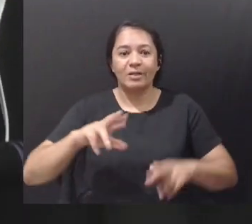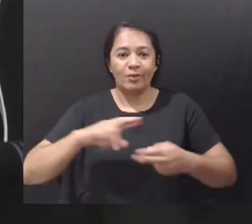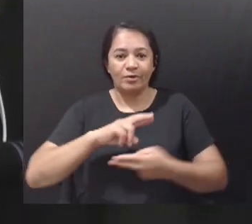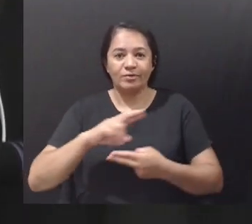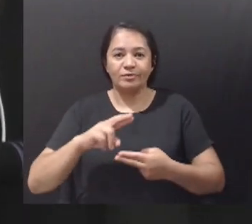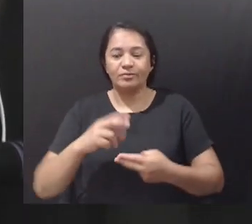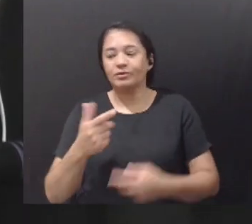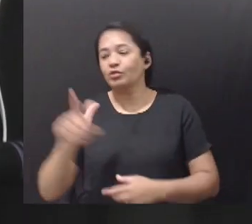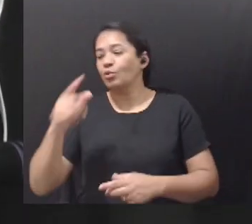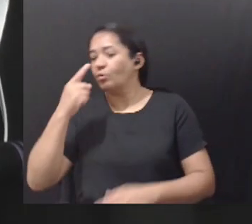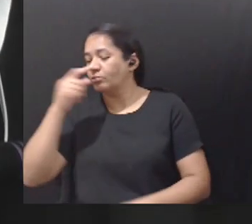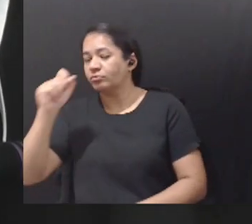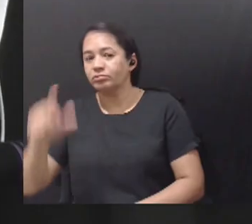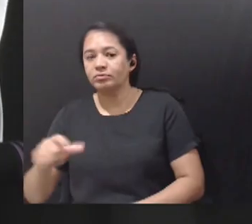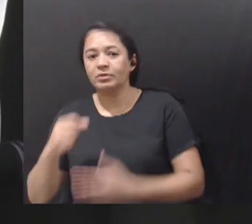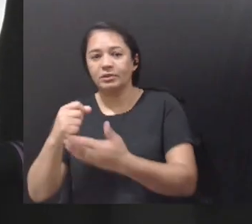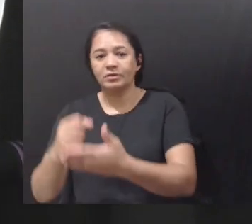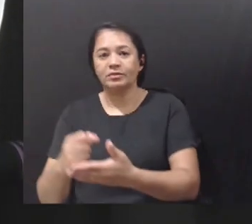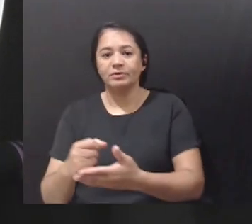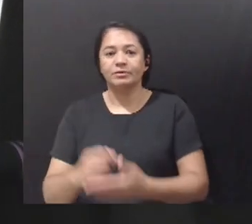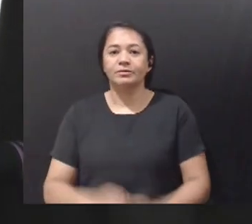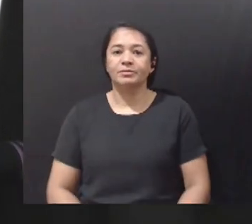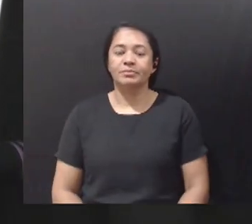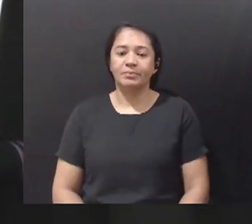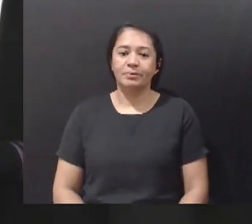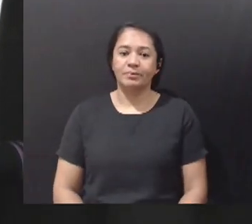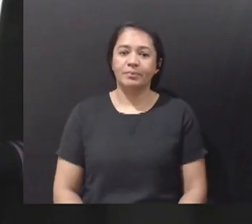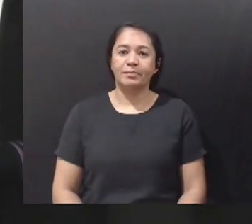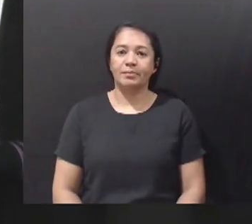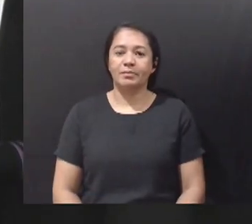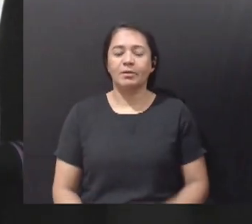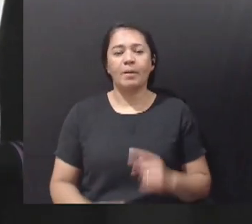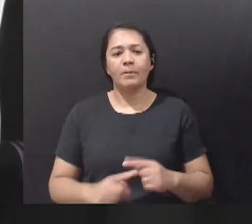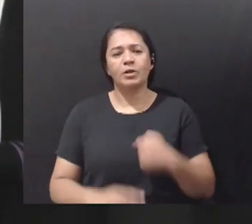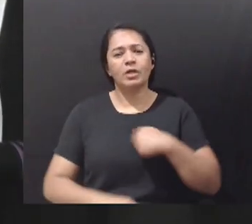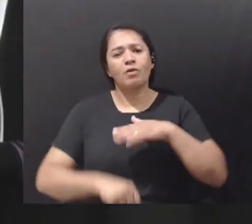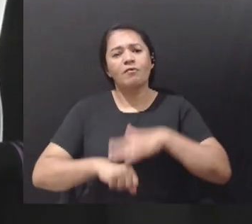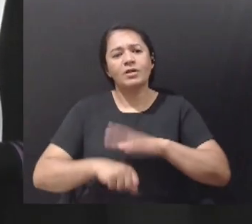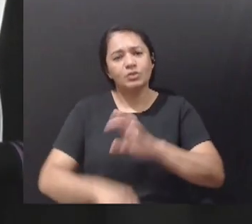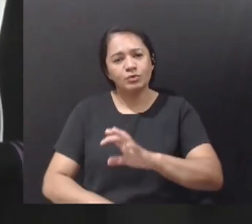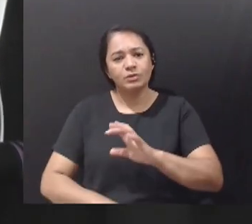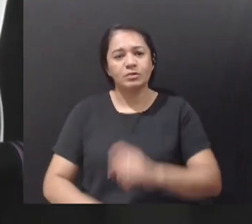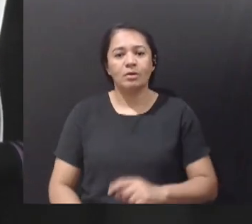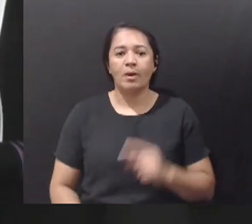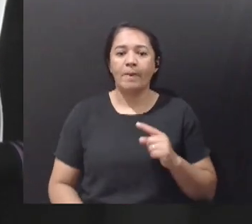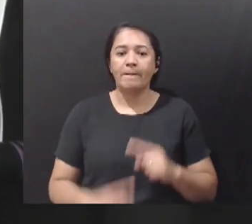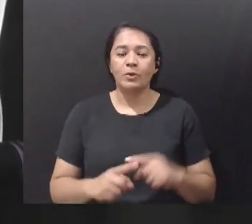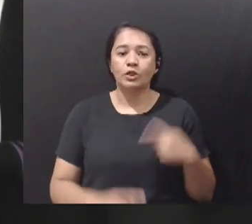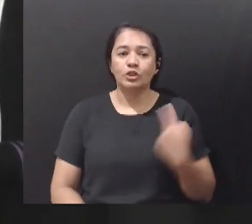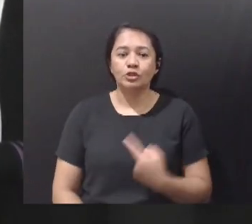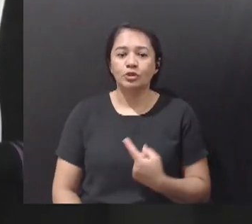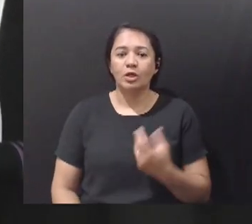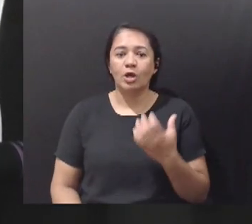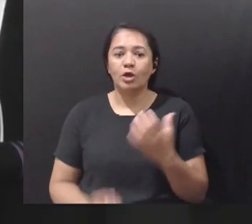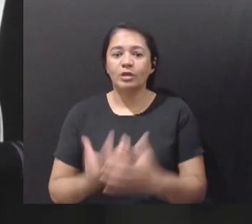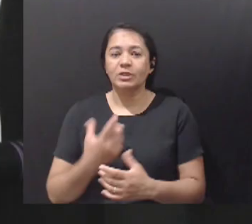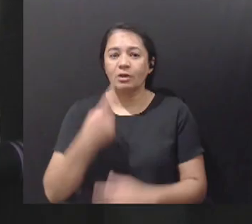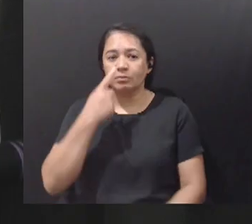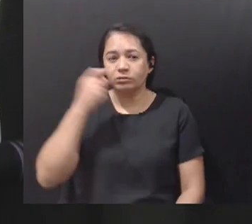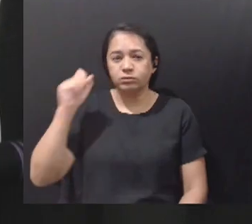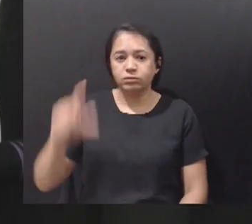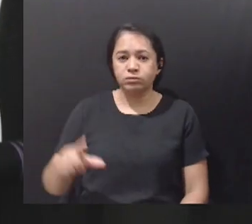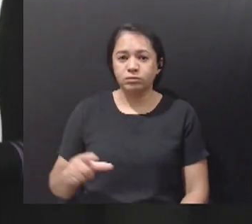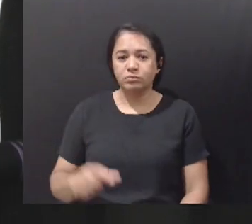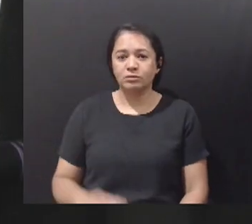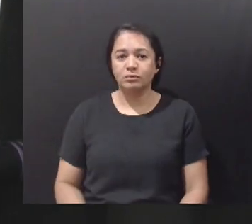lixinho, levo na minha casa, ponho no meu orgânico. Por que eu faço isso? Porque todos nós criamos lixos e montanhas de lixo todos